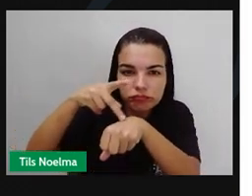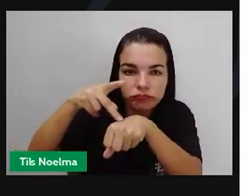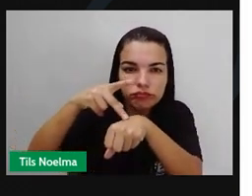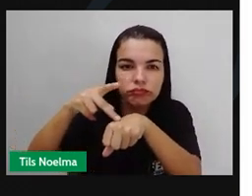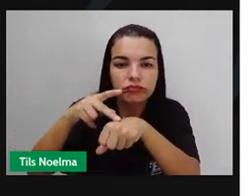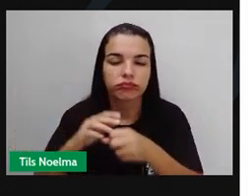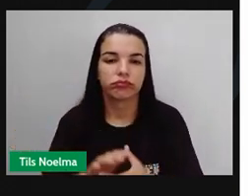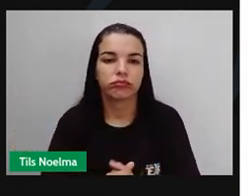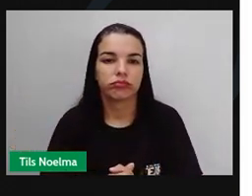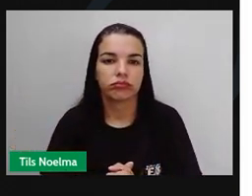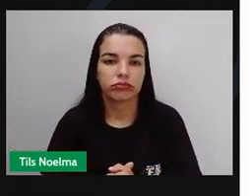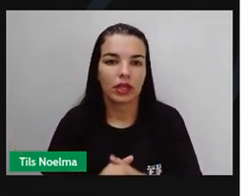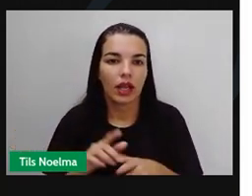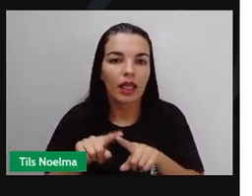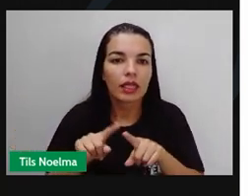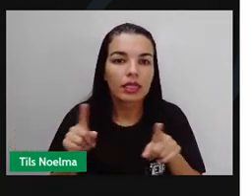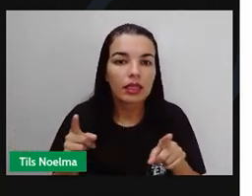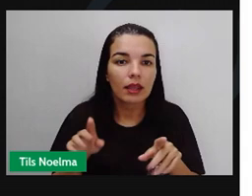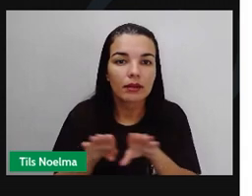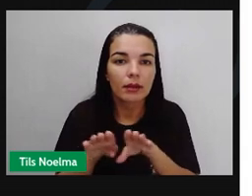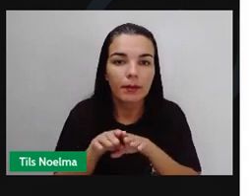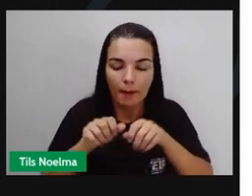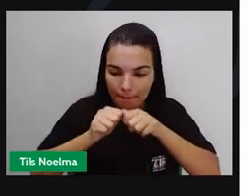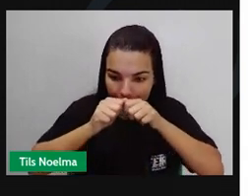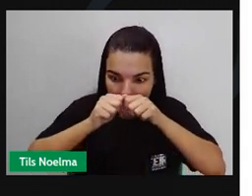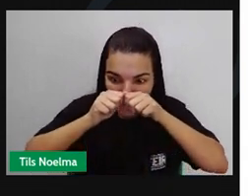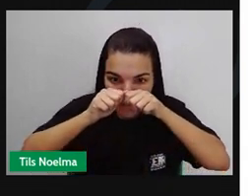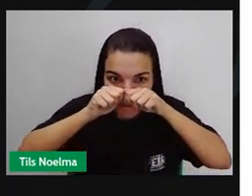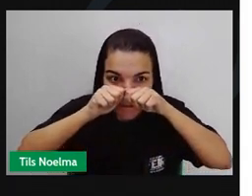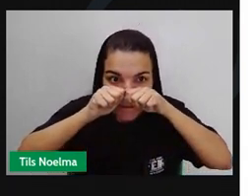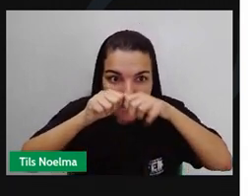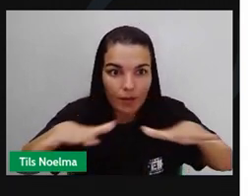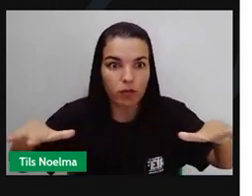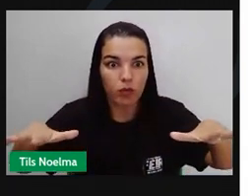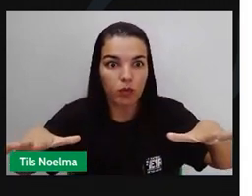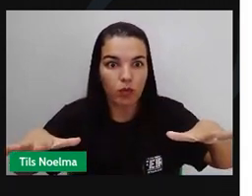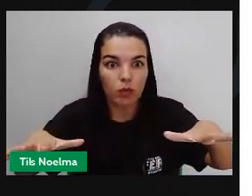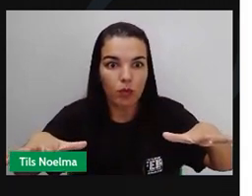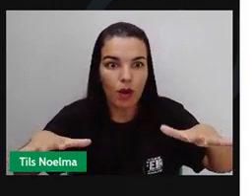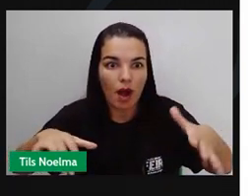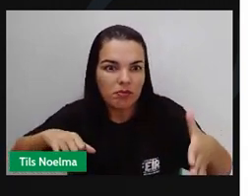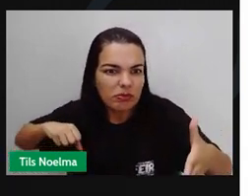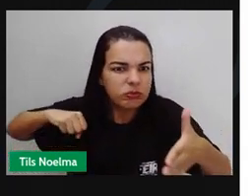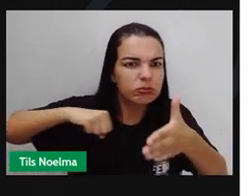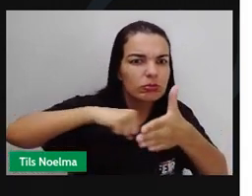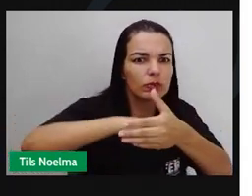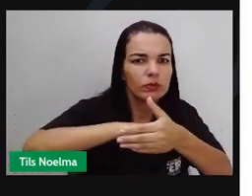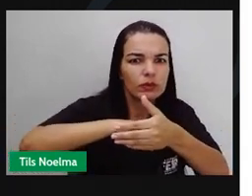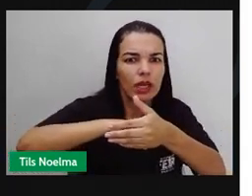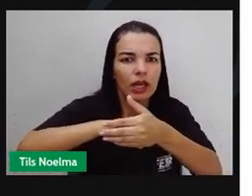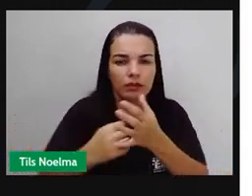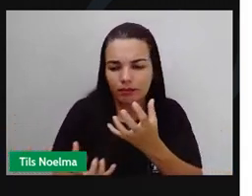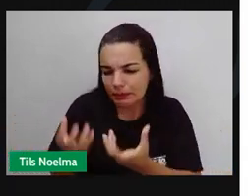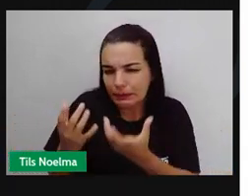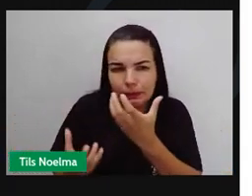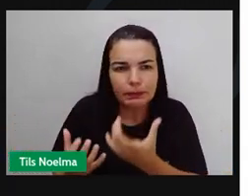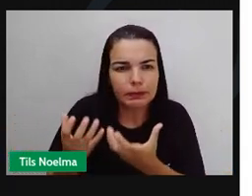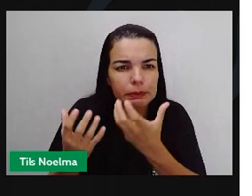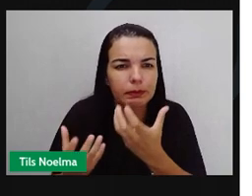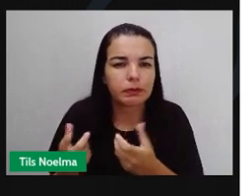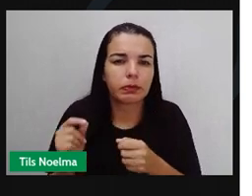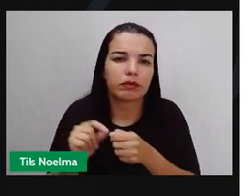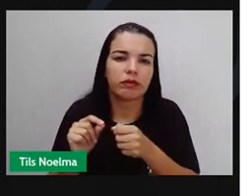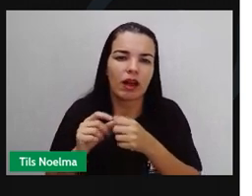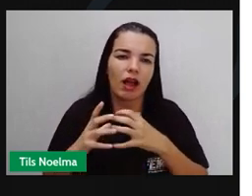A devastação da Amazônia tem também impactos sociais negativos. Os trabalhadores enviados para fazer o desmatamento e a